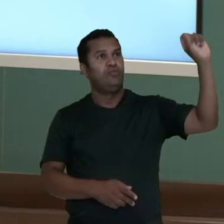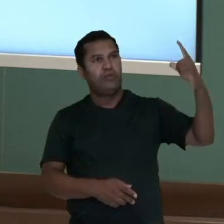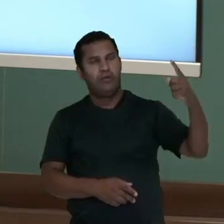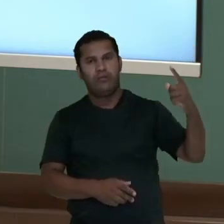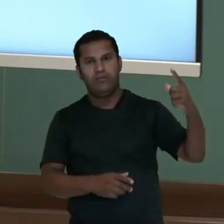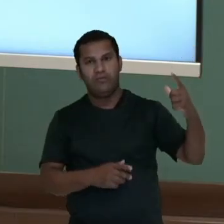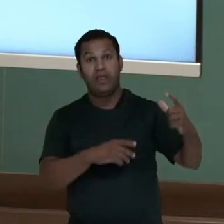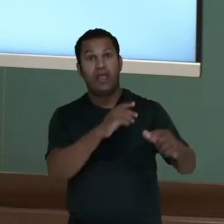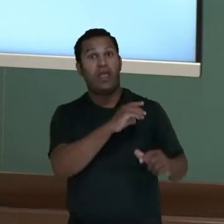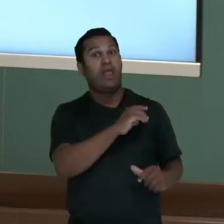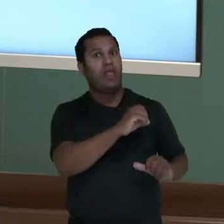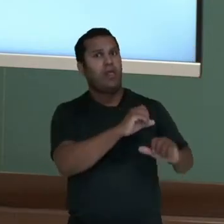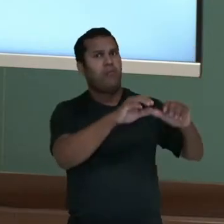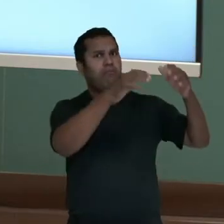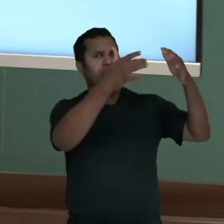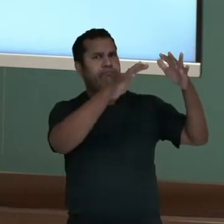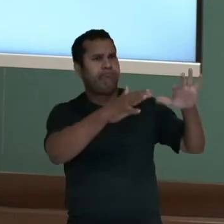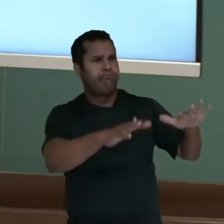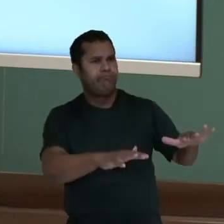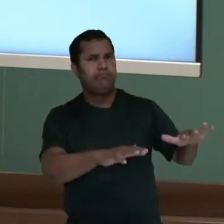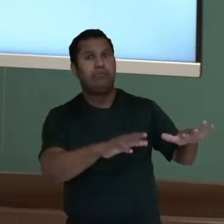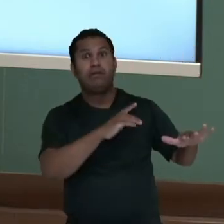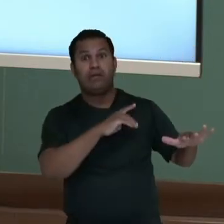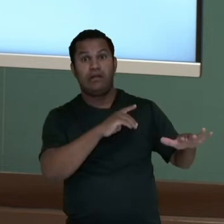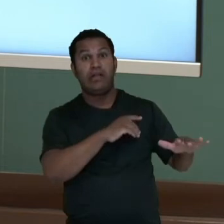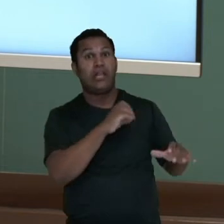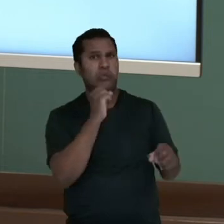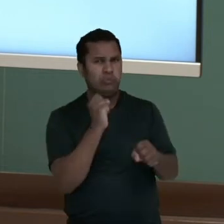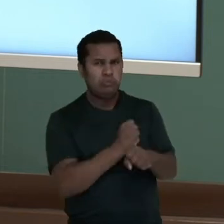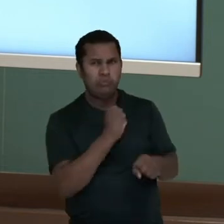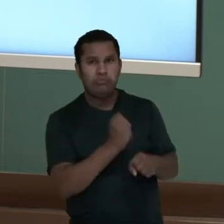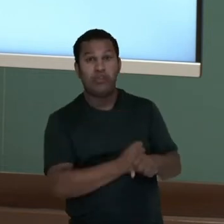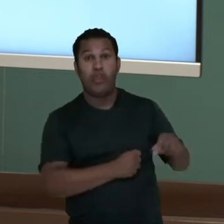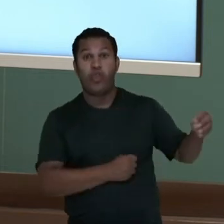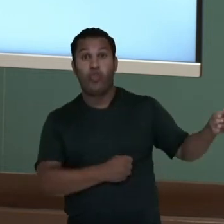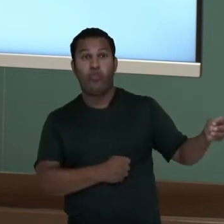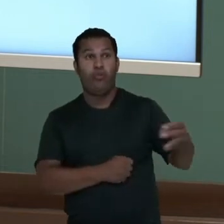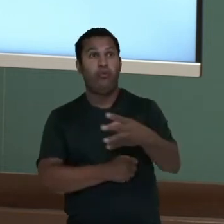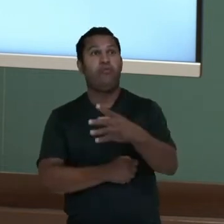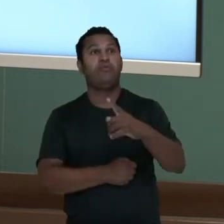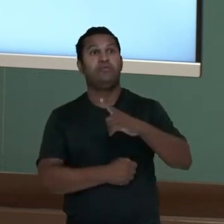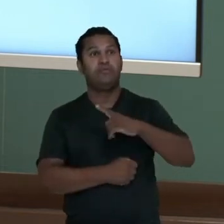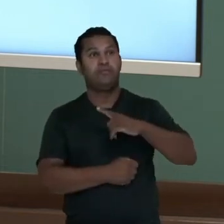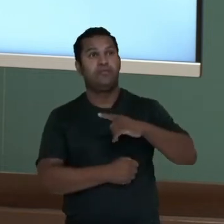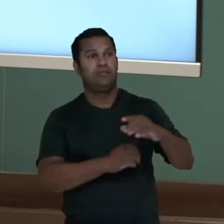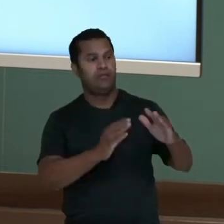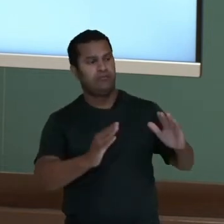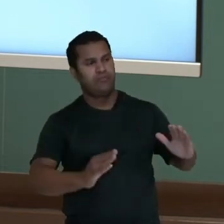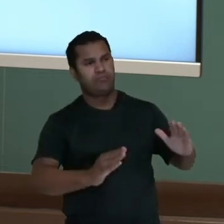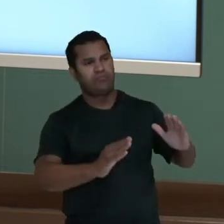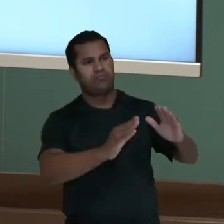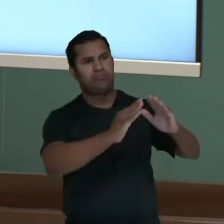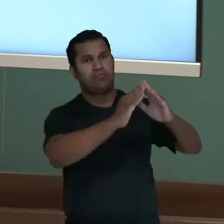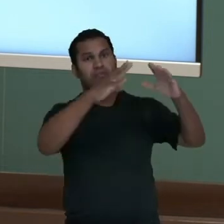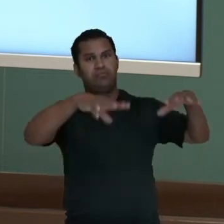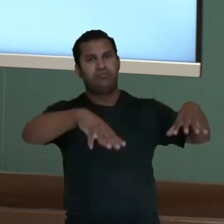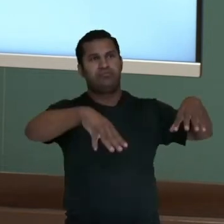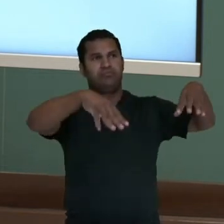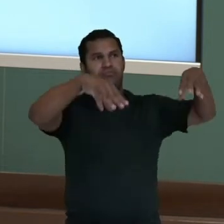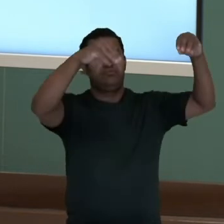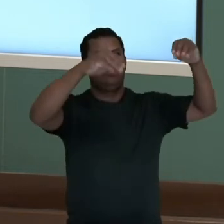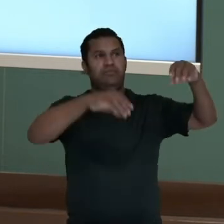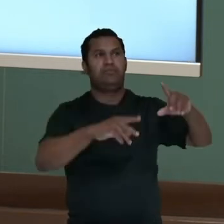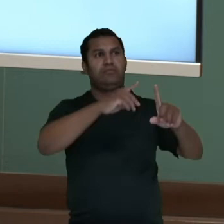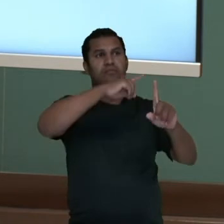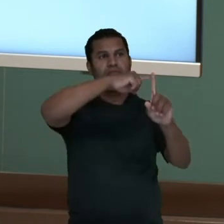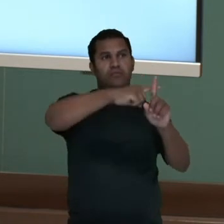as pedras que eram do Templo Azteca, na cidade de Tenochtitlán, que hoje é a cidade do México,